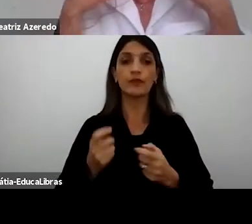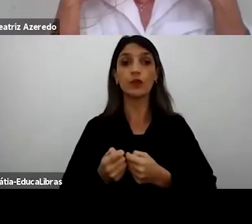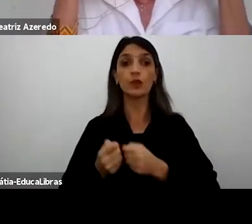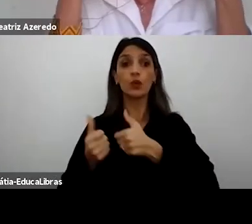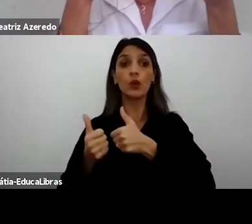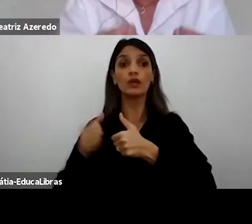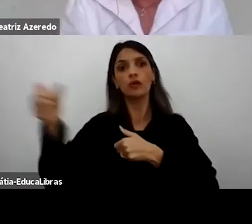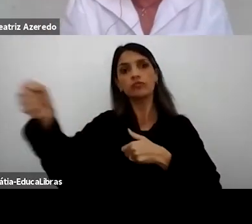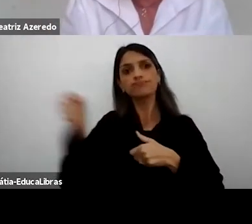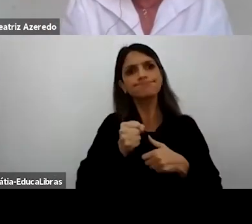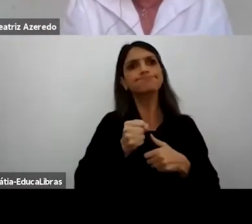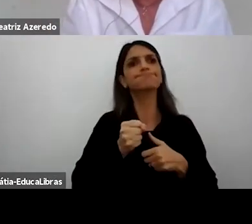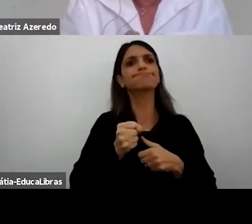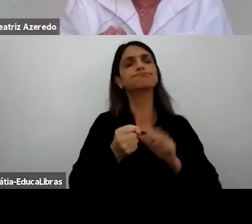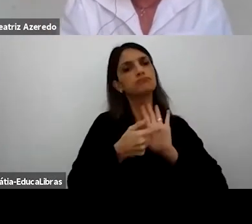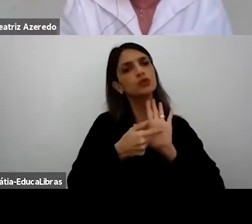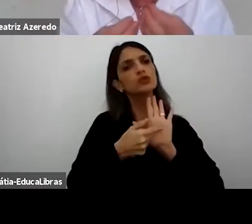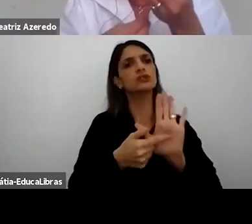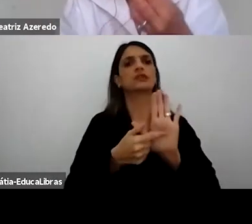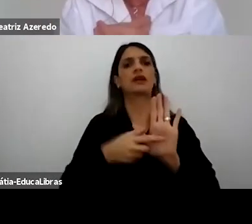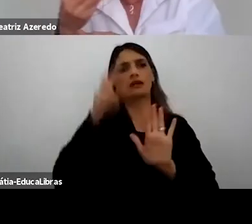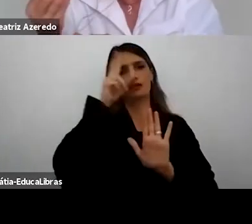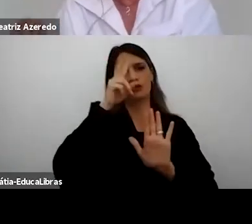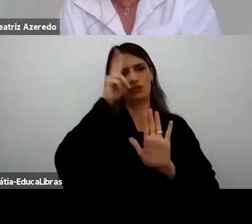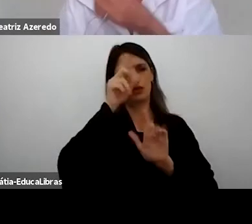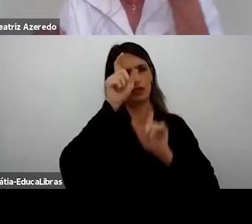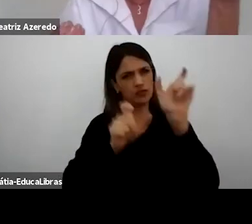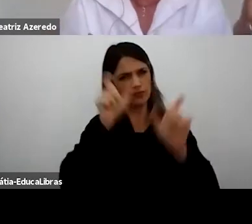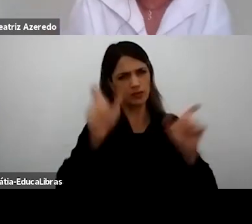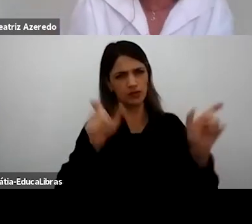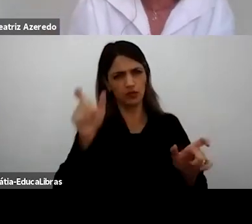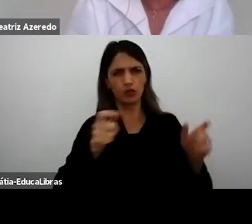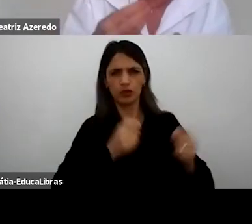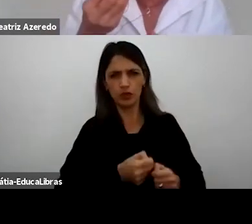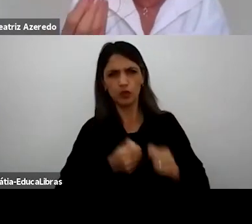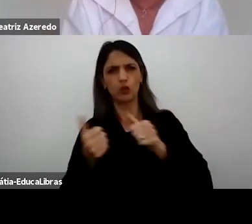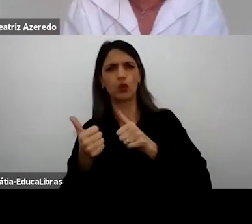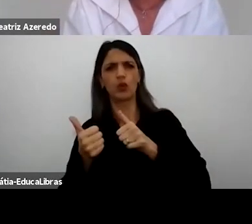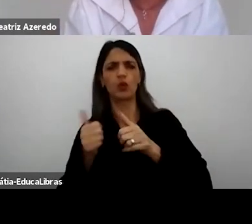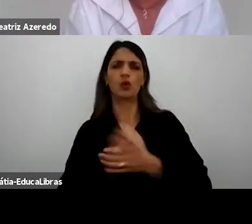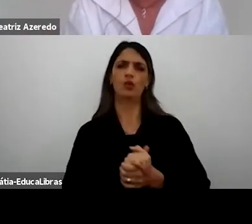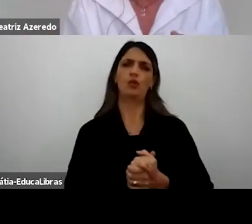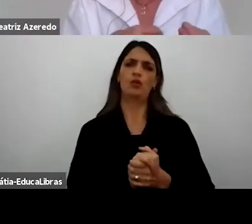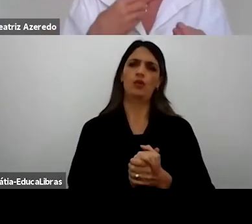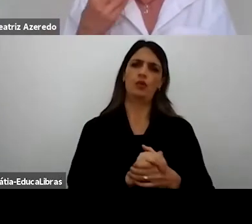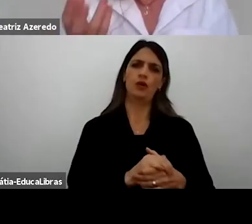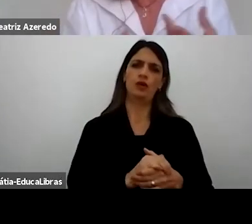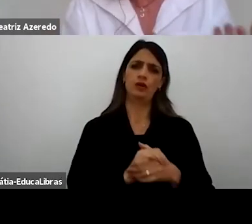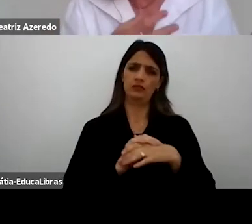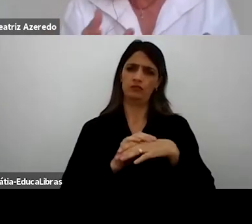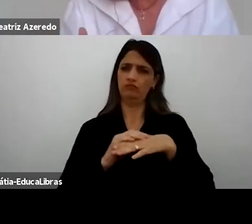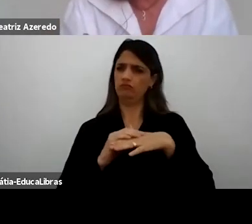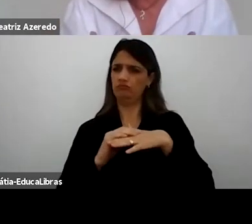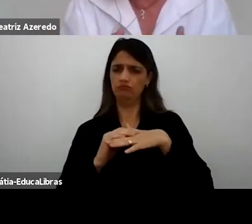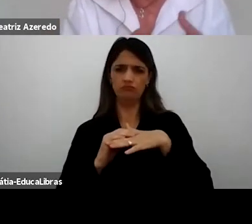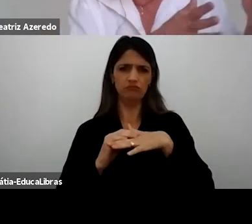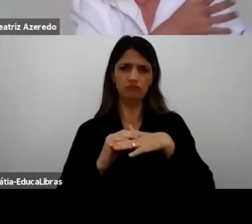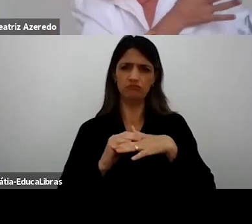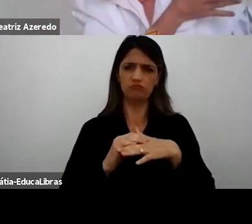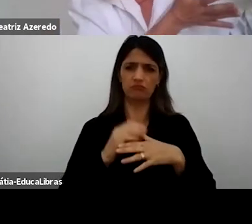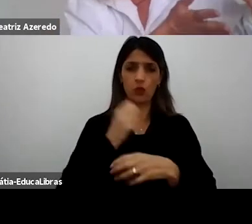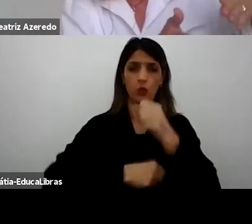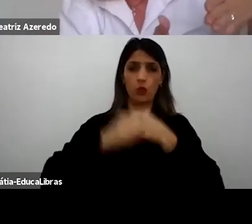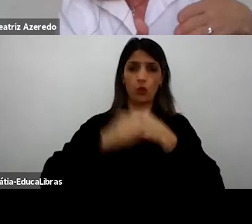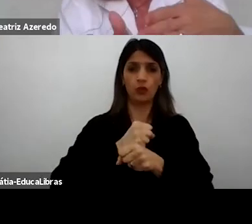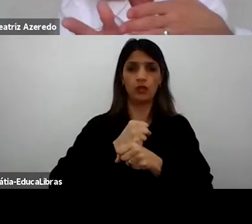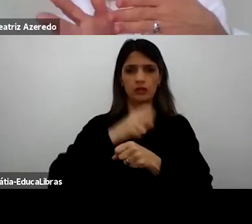né? Então, mostrar histórias de doadores, encontros de doador com o beneficiado, com as ONGs. No ano passado, quem se lembra da